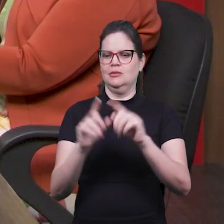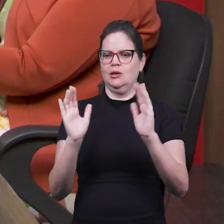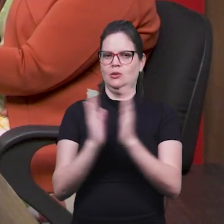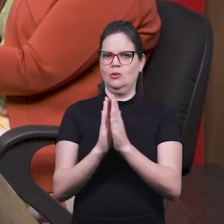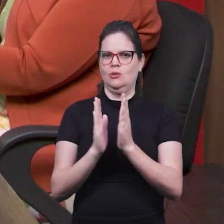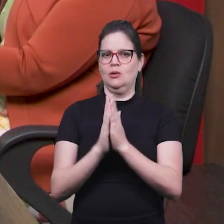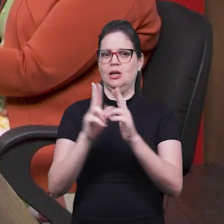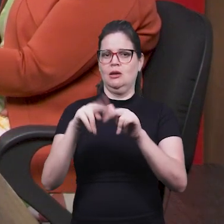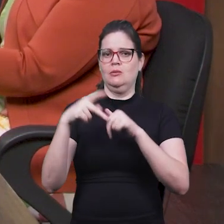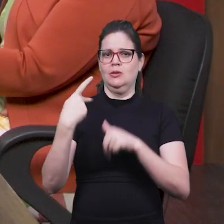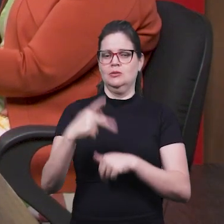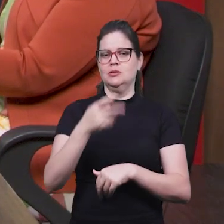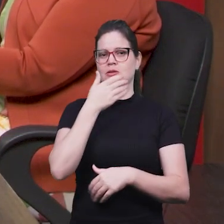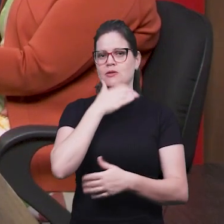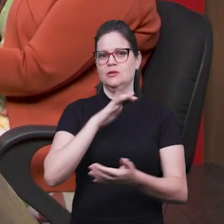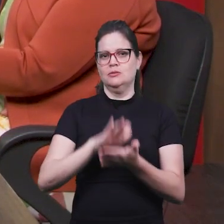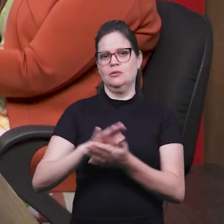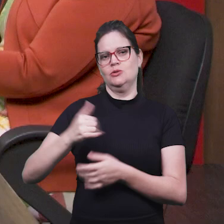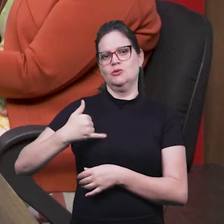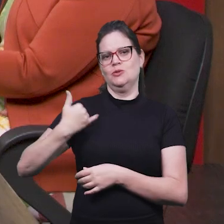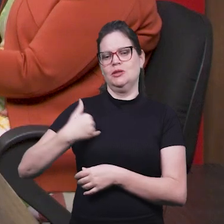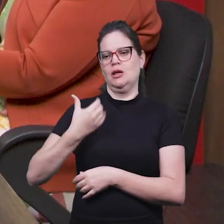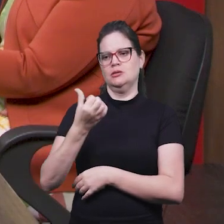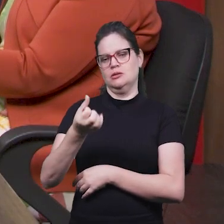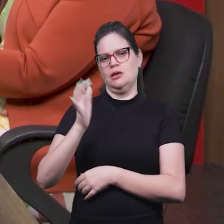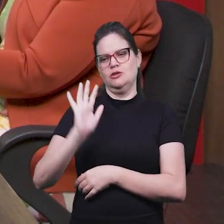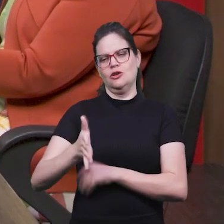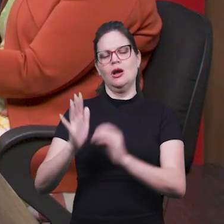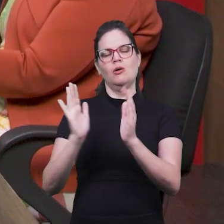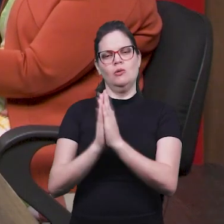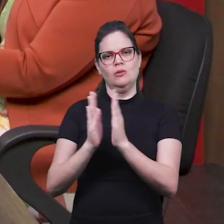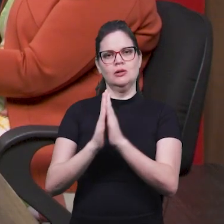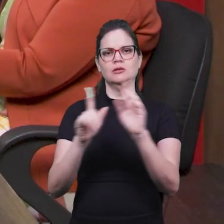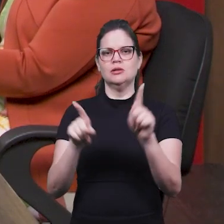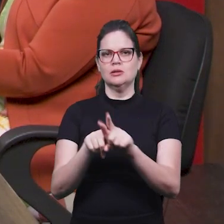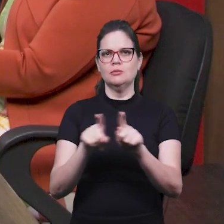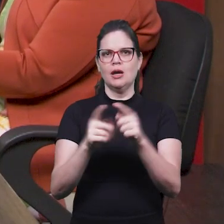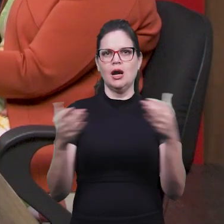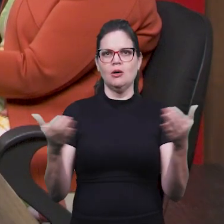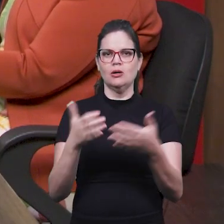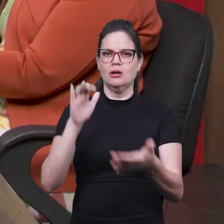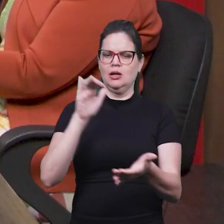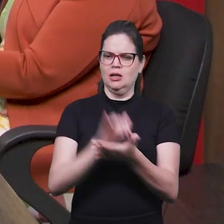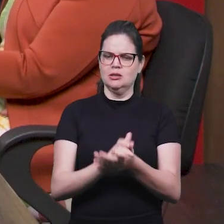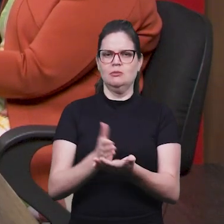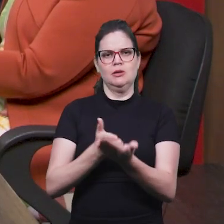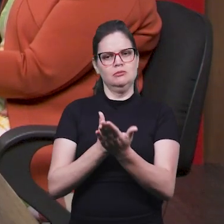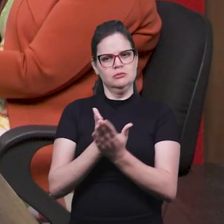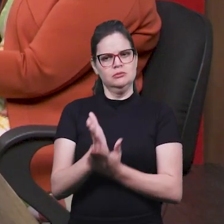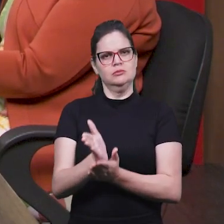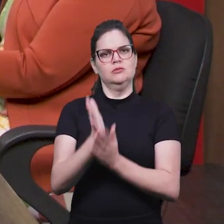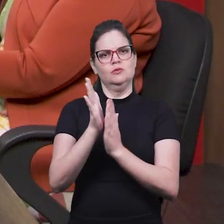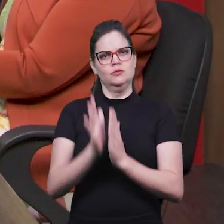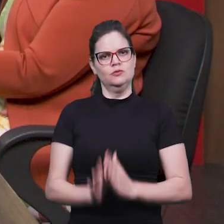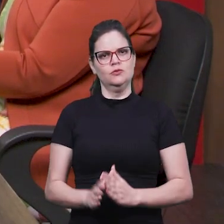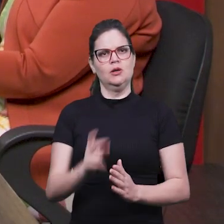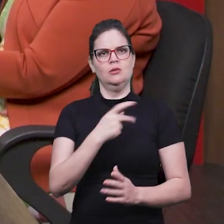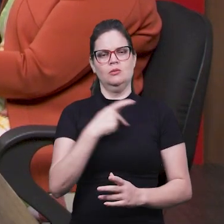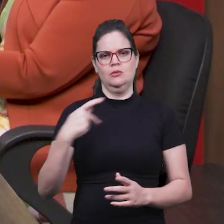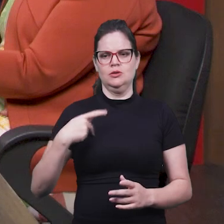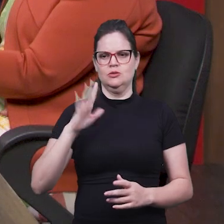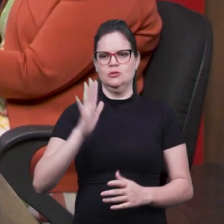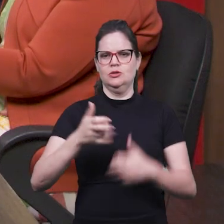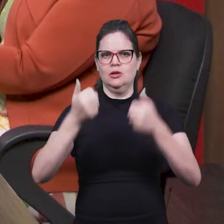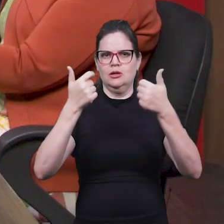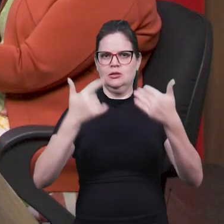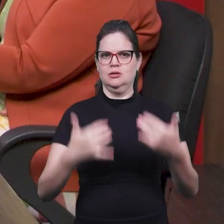esposo desde os 6 anos, que construiu um casamento sólido. O pastor aqui ressaltou que